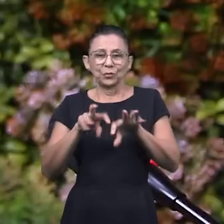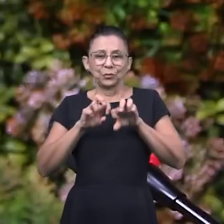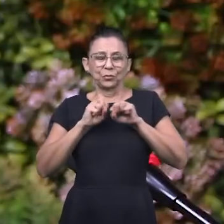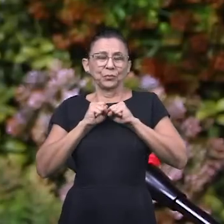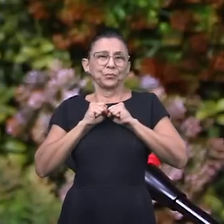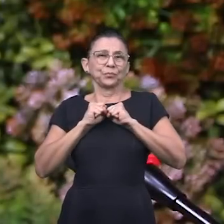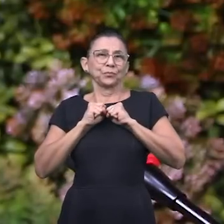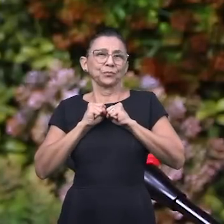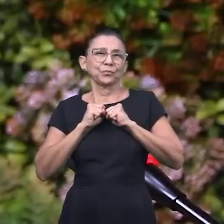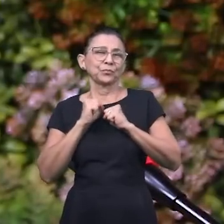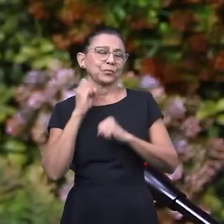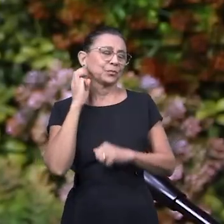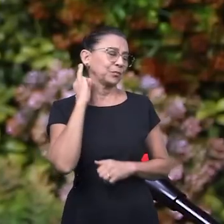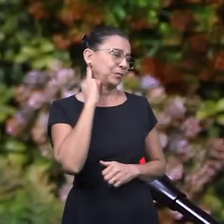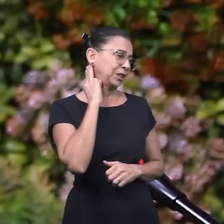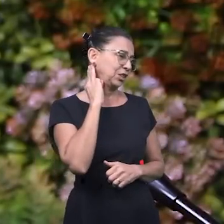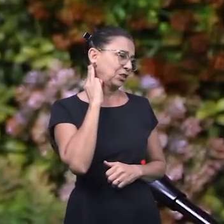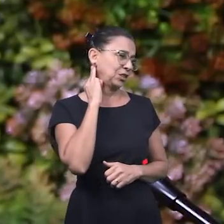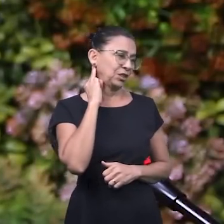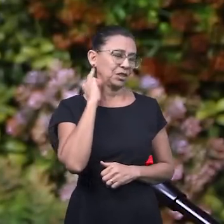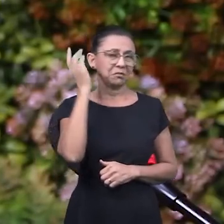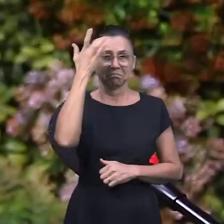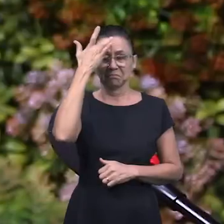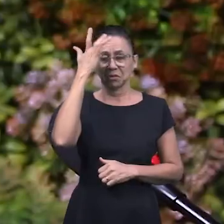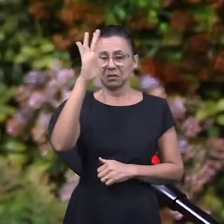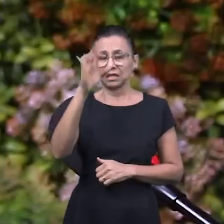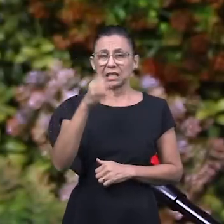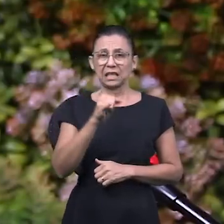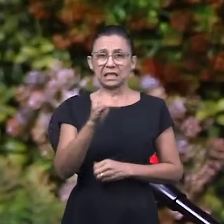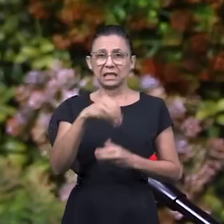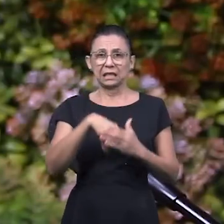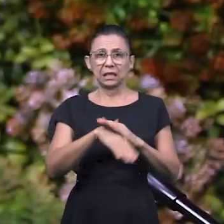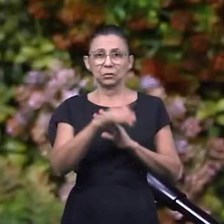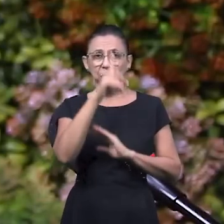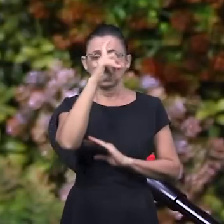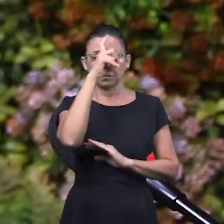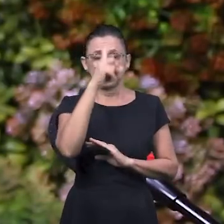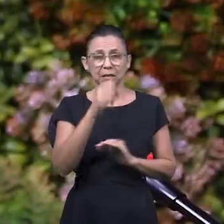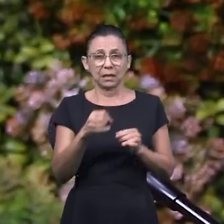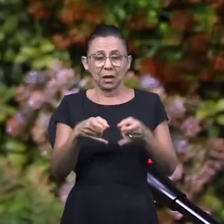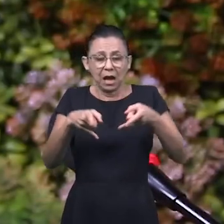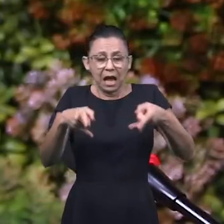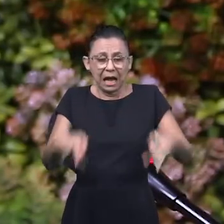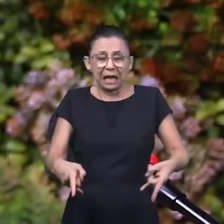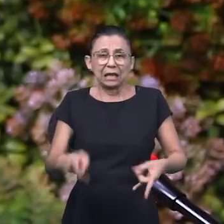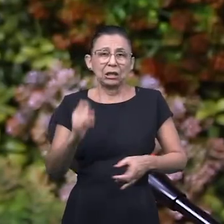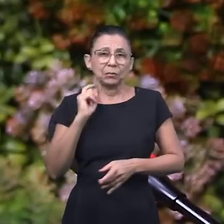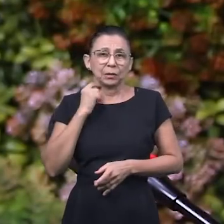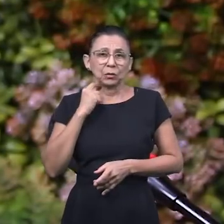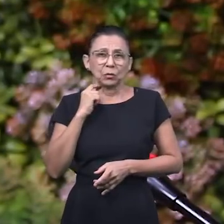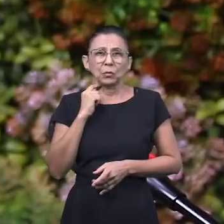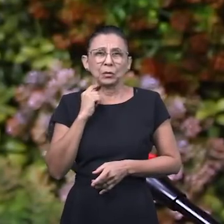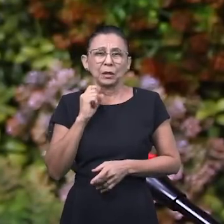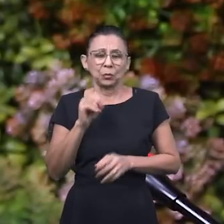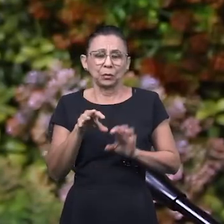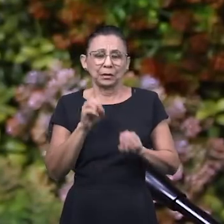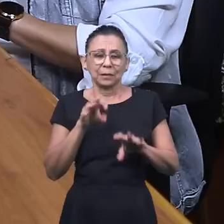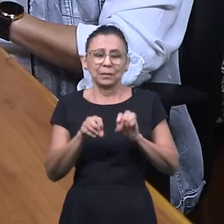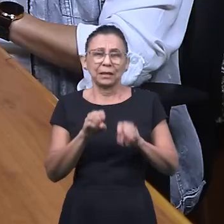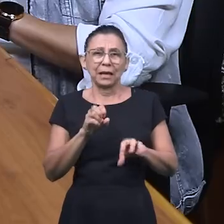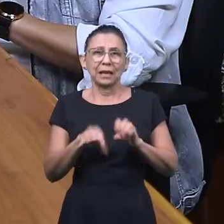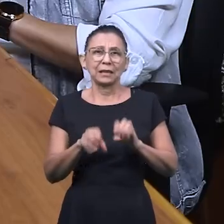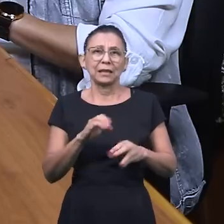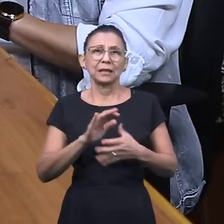da cirurgia, uma esterilização que poderia ter sido melhor, algo assim. Mas é onde as bactérias... Tinha